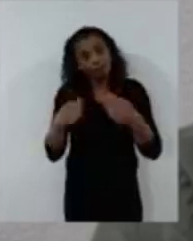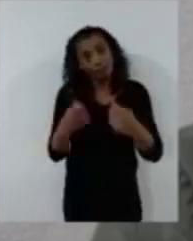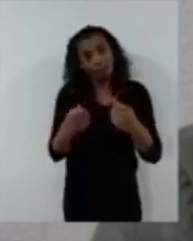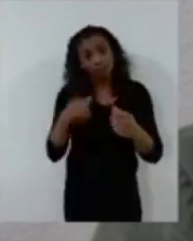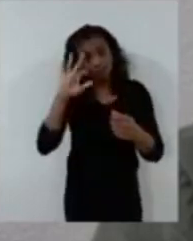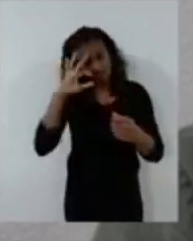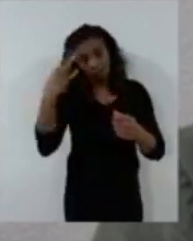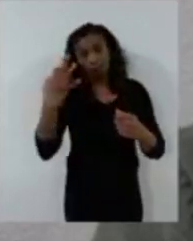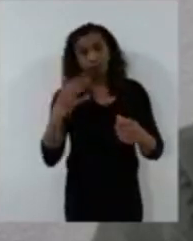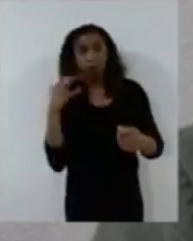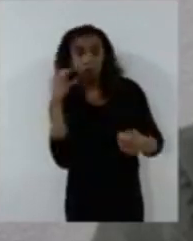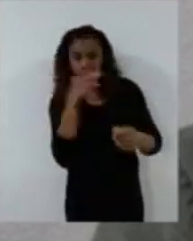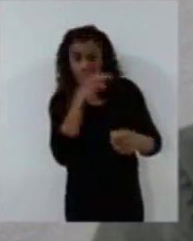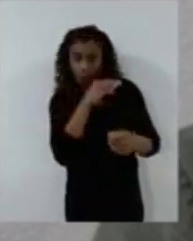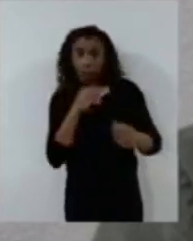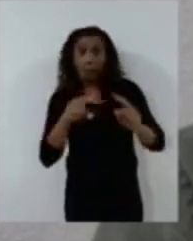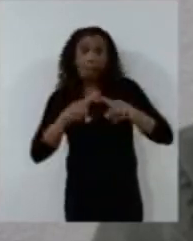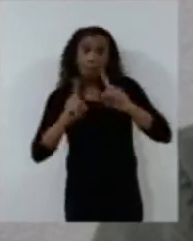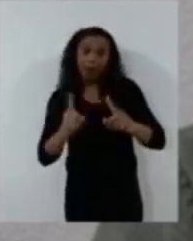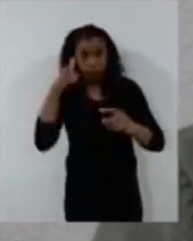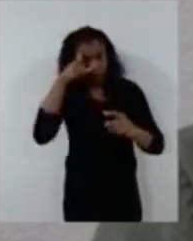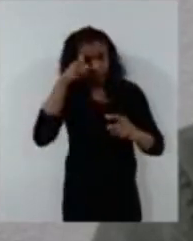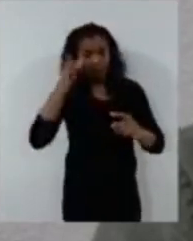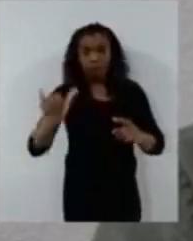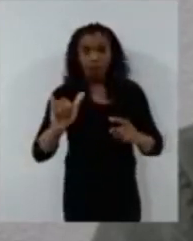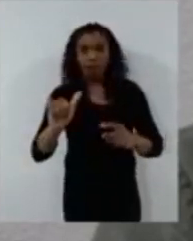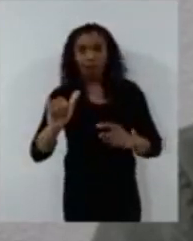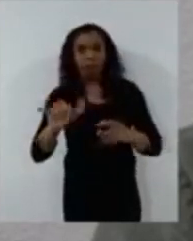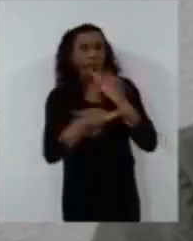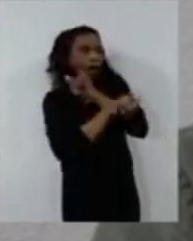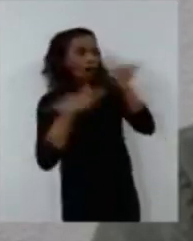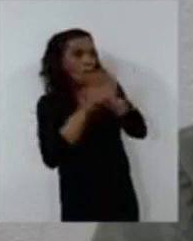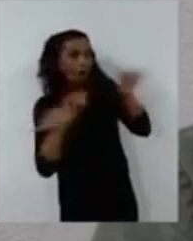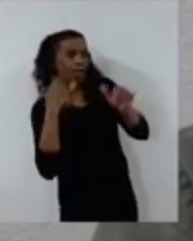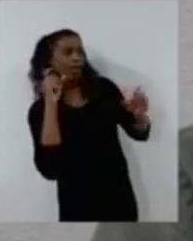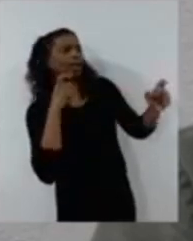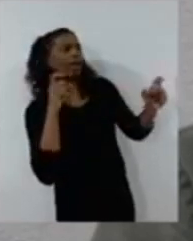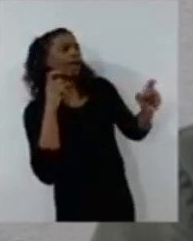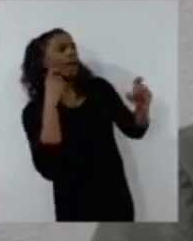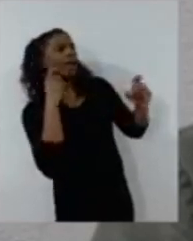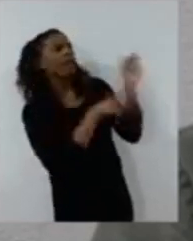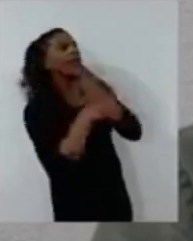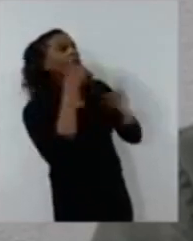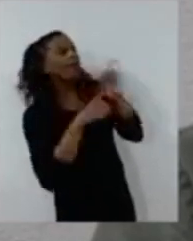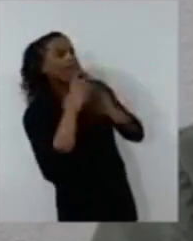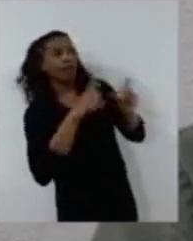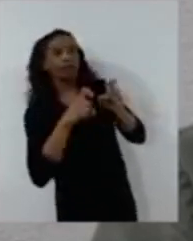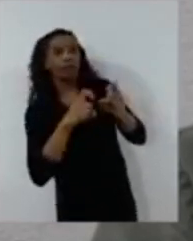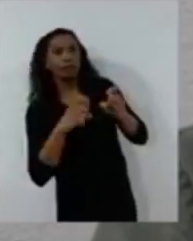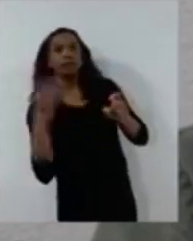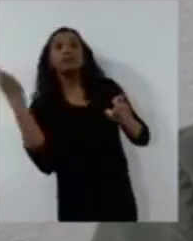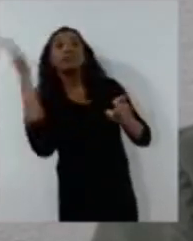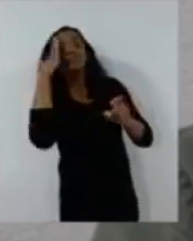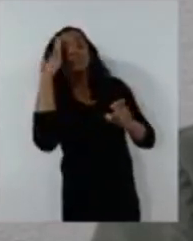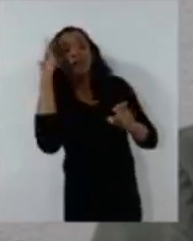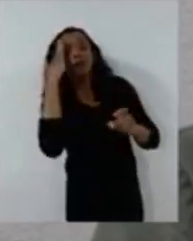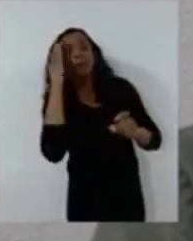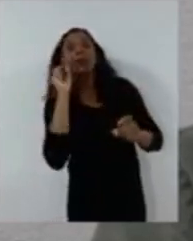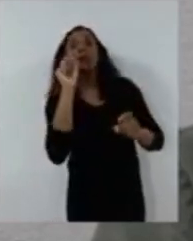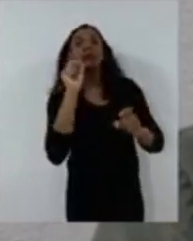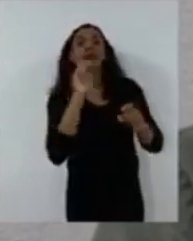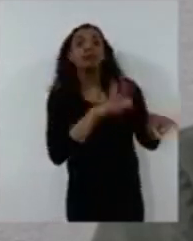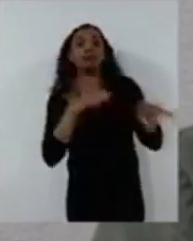para evitar falsas notícias e fake news, que você fique aqui sabendo que semana que